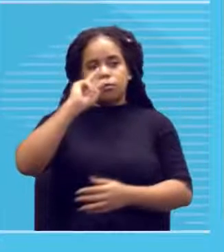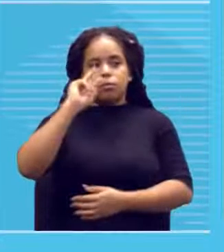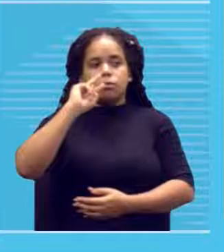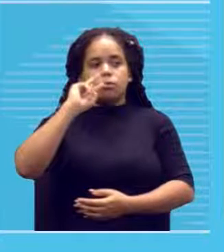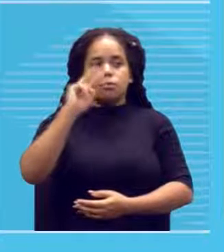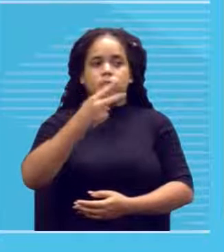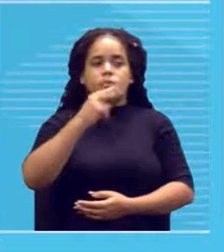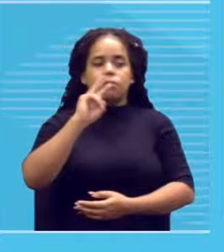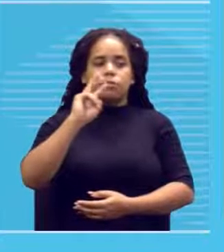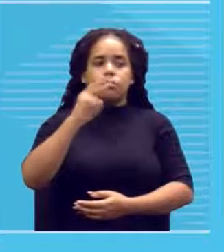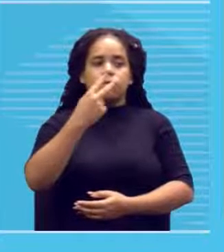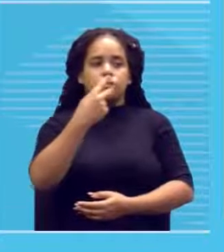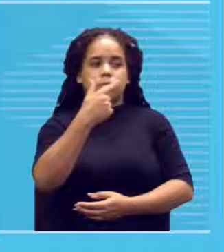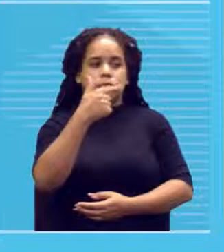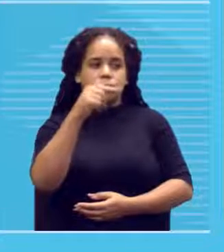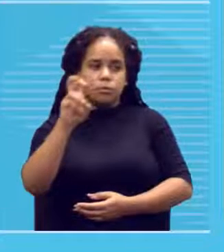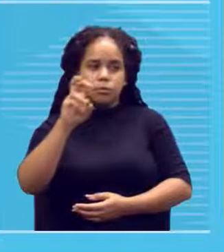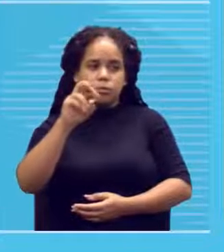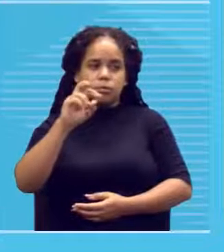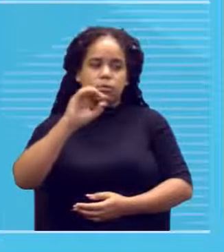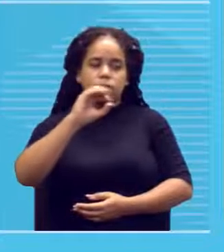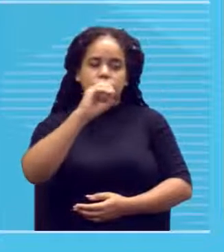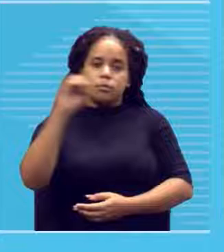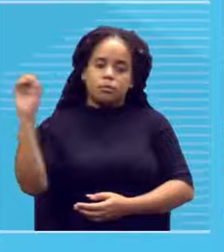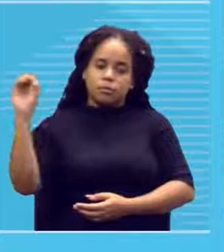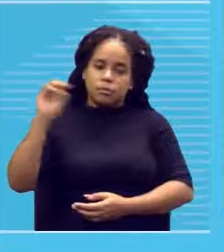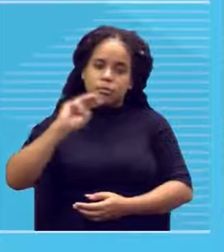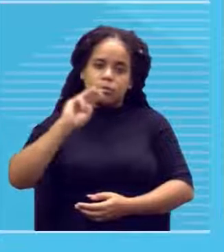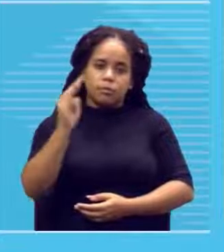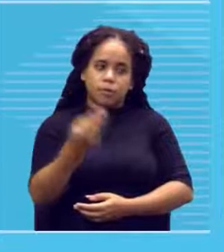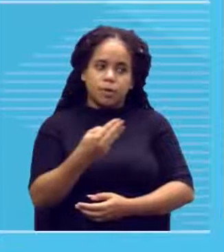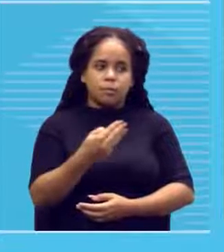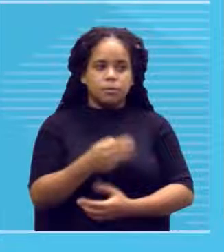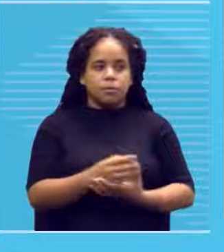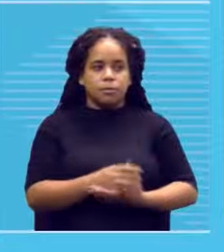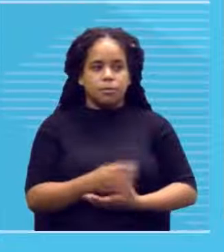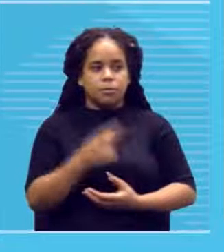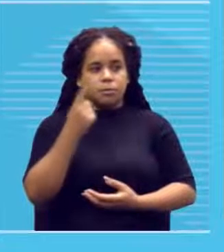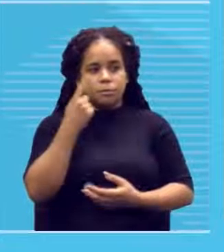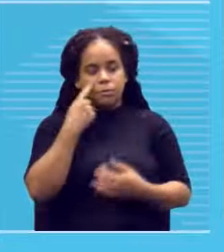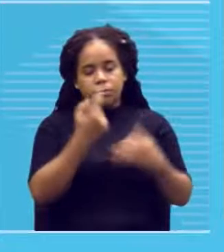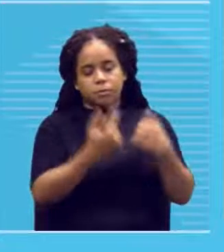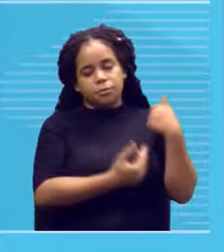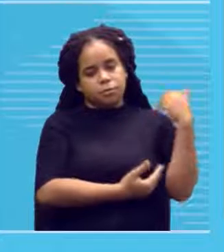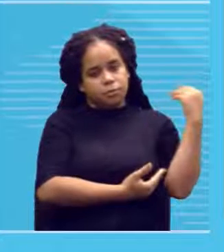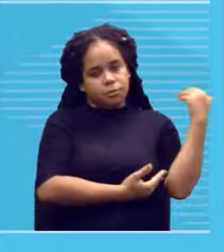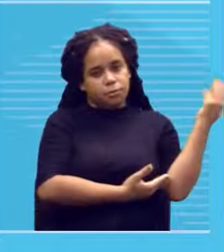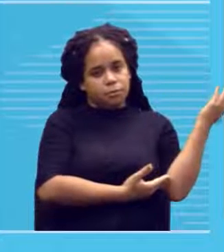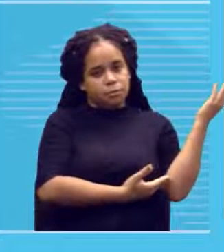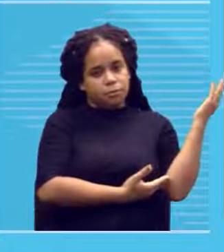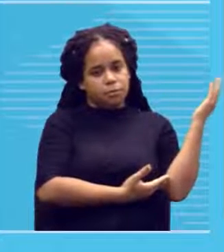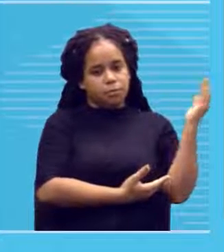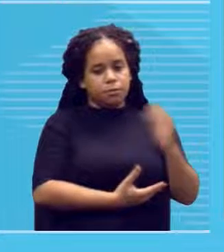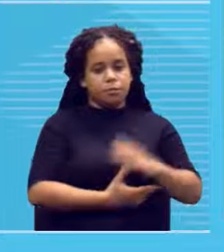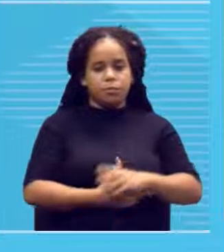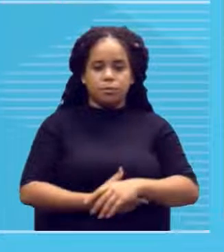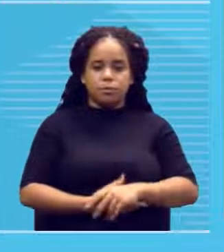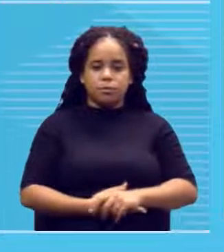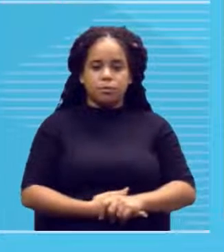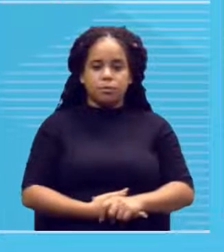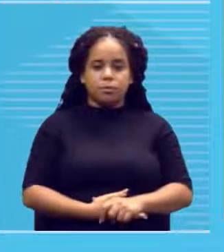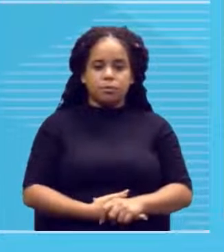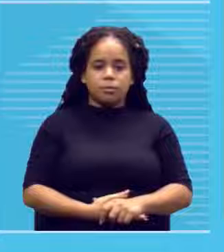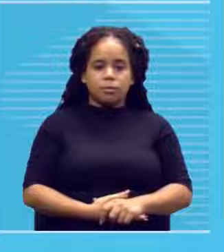mil 225 mil olha aí jovens né 225 mil